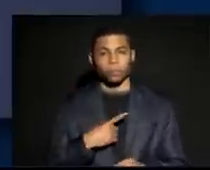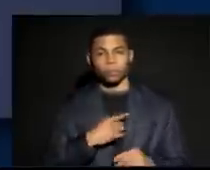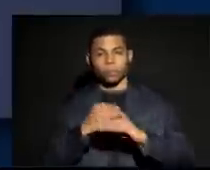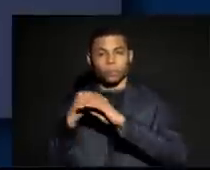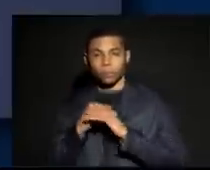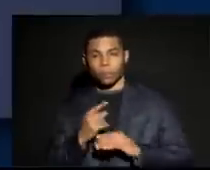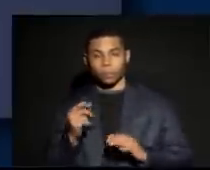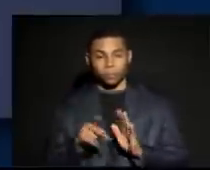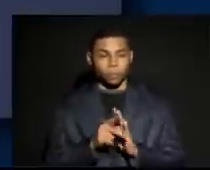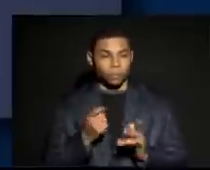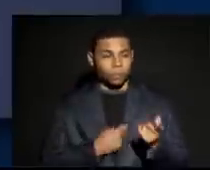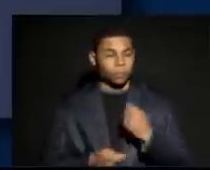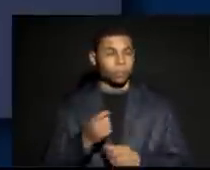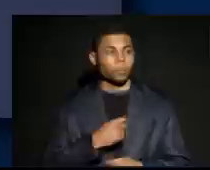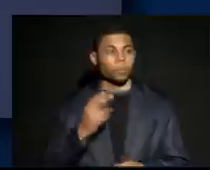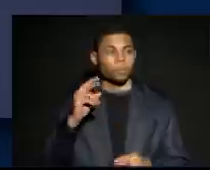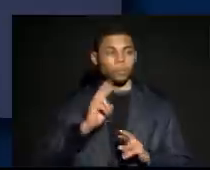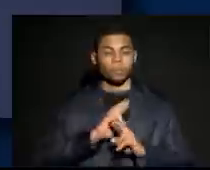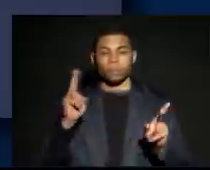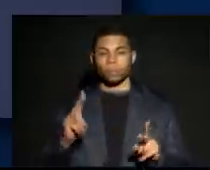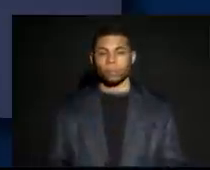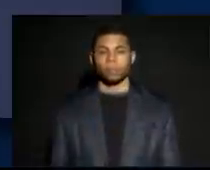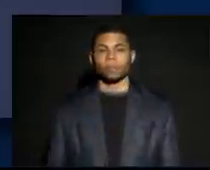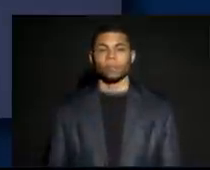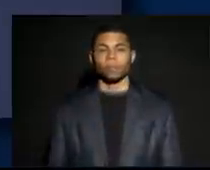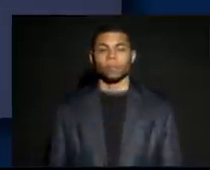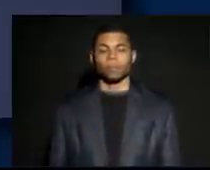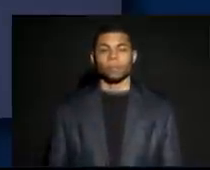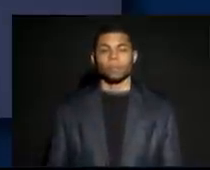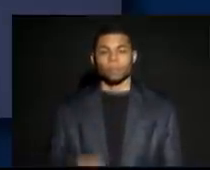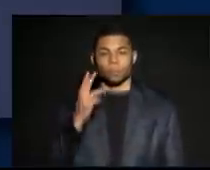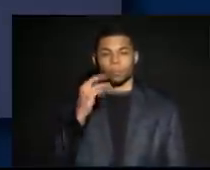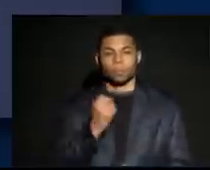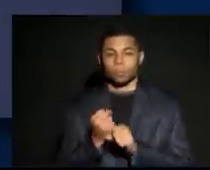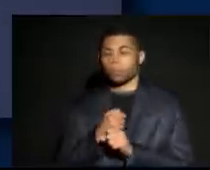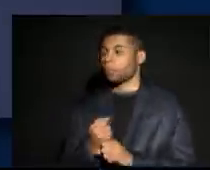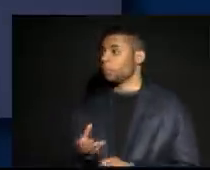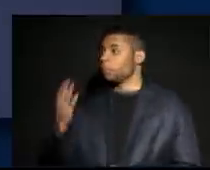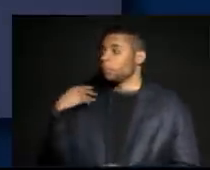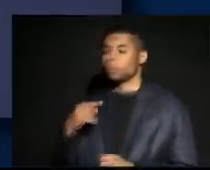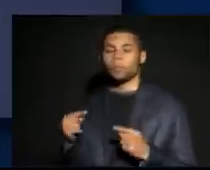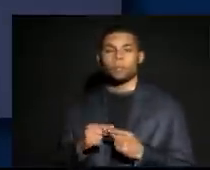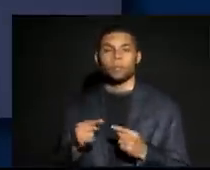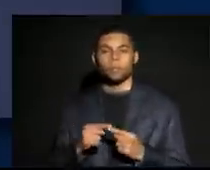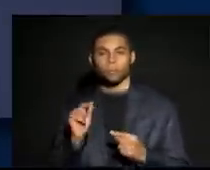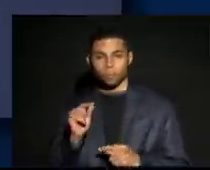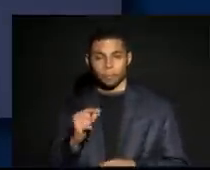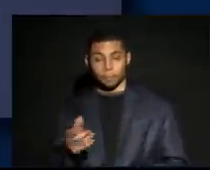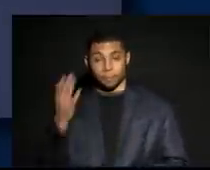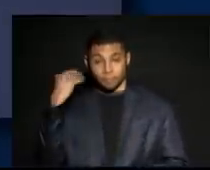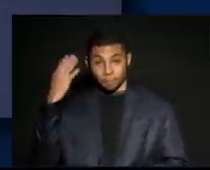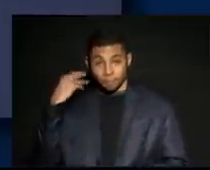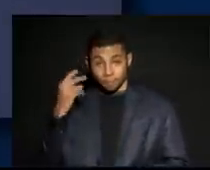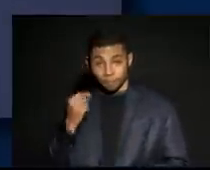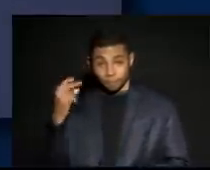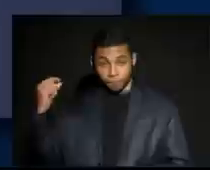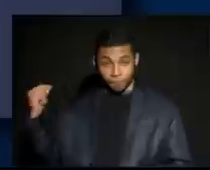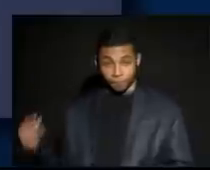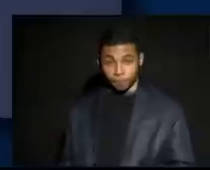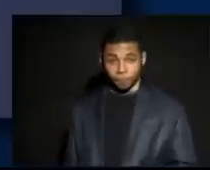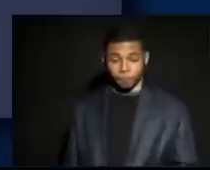num padrão de mercado muito diferente dos últimos 30 anos em que sentido desde que a gente